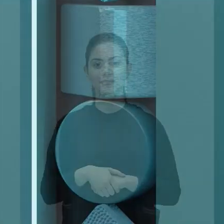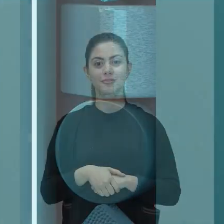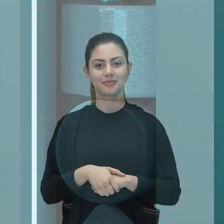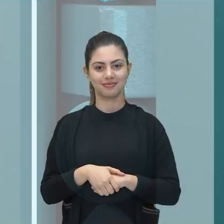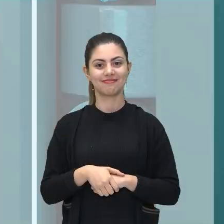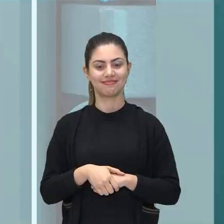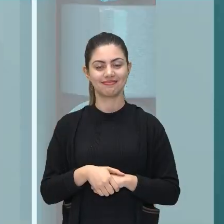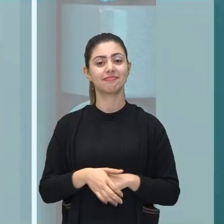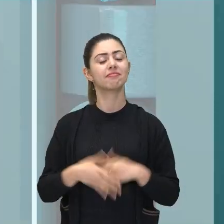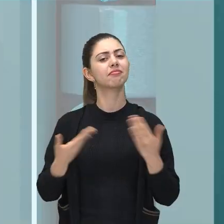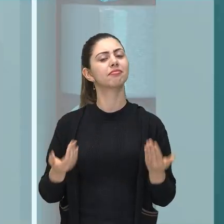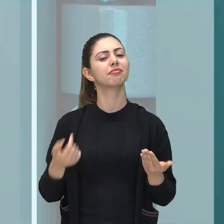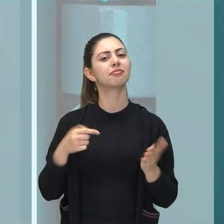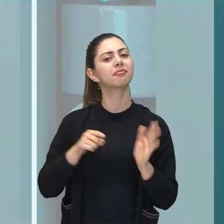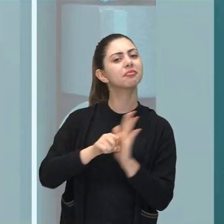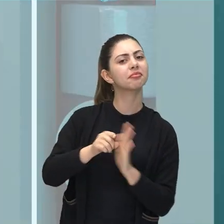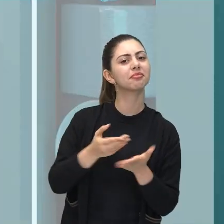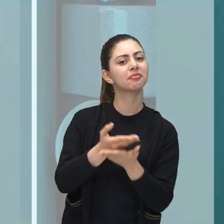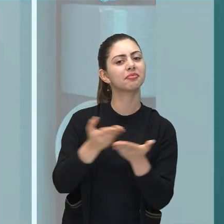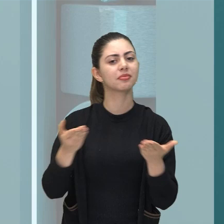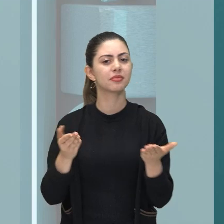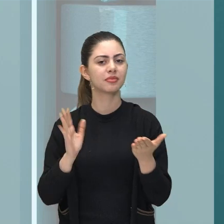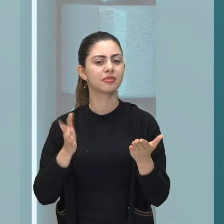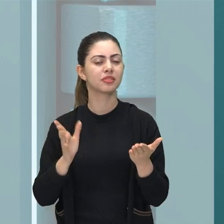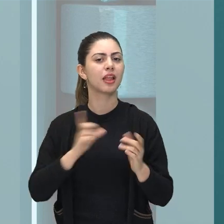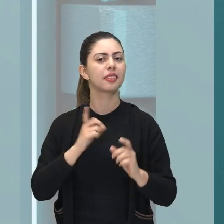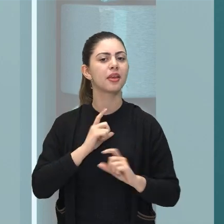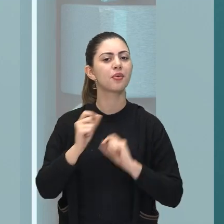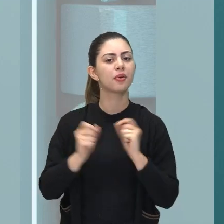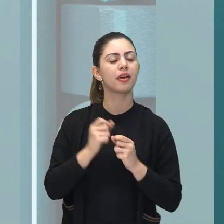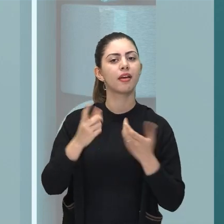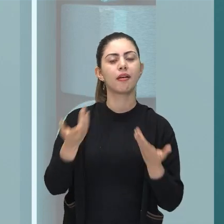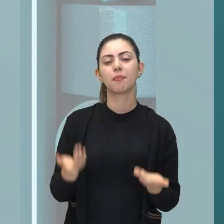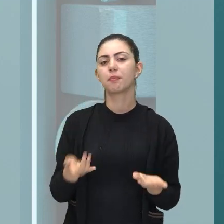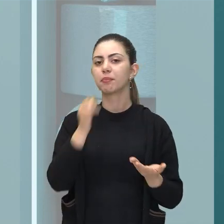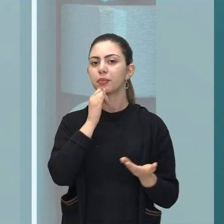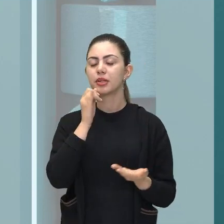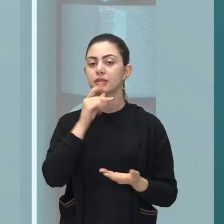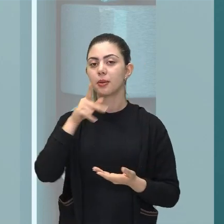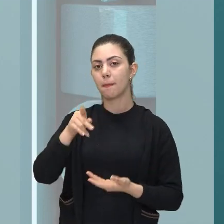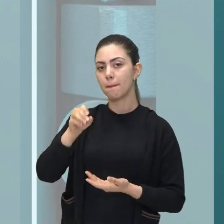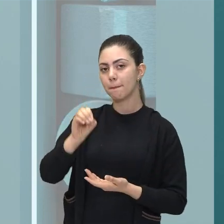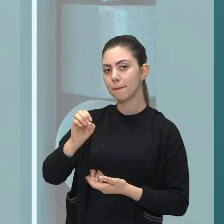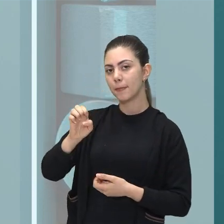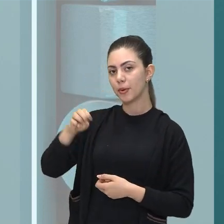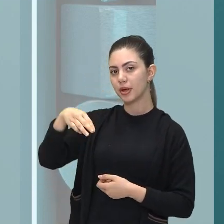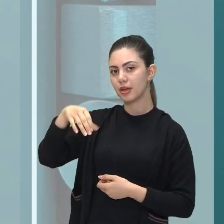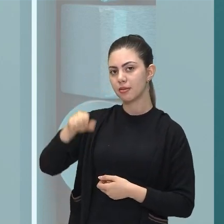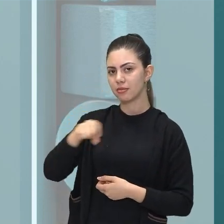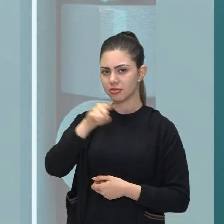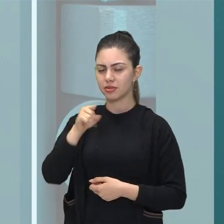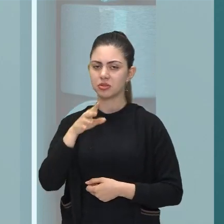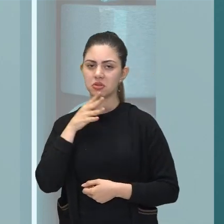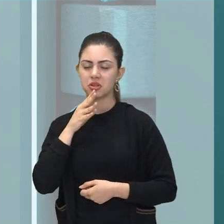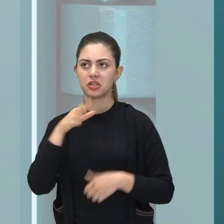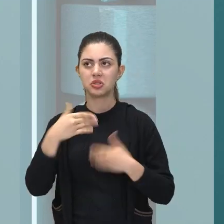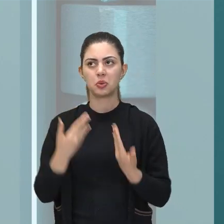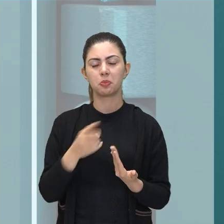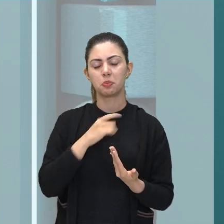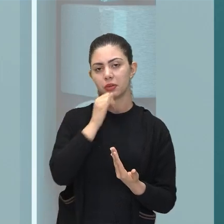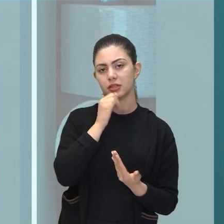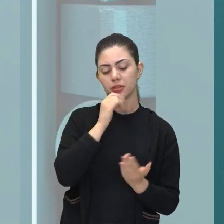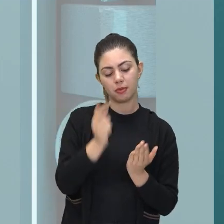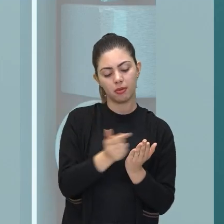Se eu te perguntar se você já teve contato com algum poema, você pode dizer que já teve em alguma aula, ou que estava lendo algum livro e